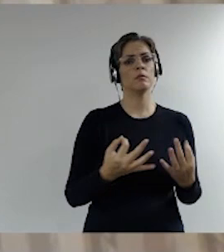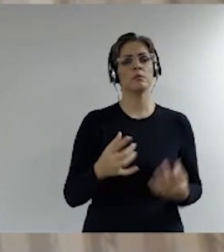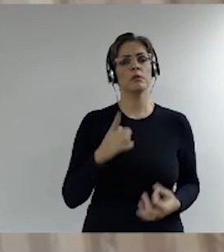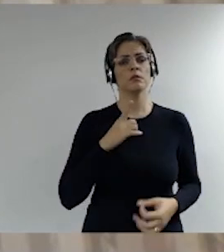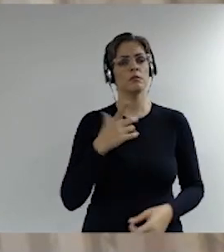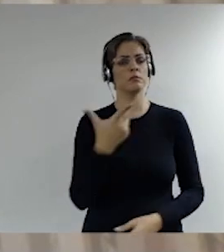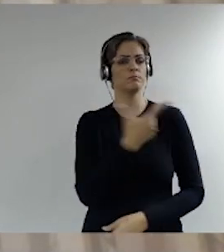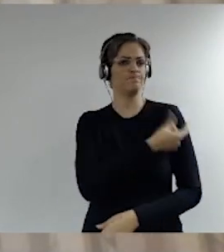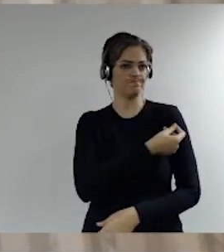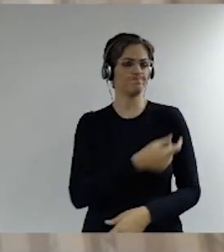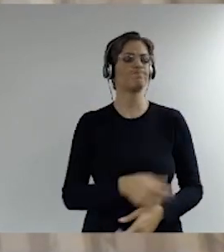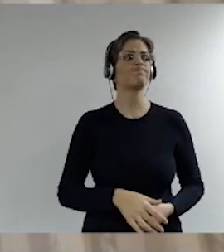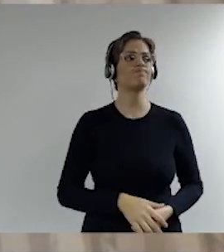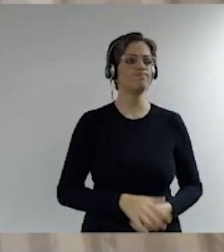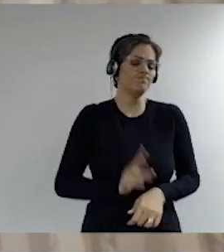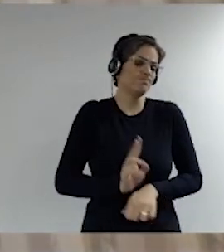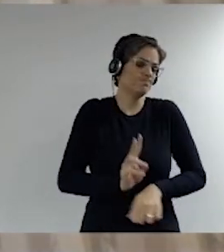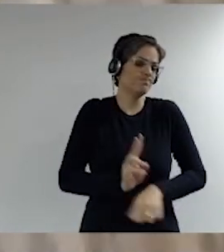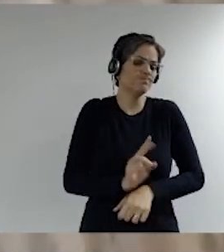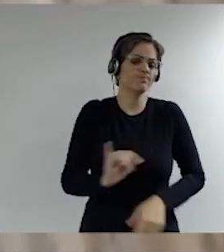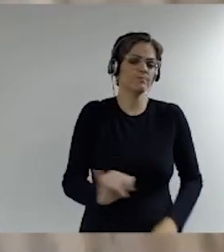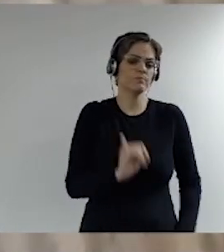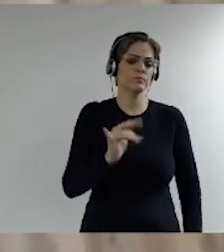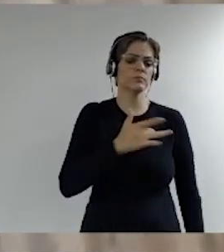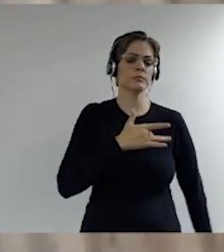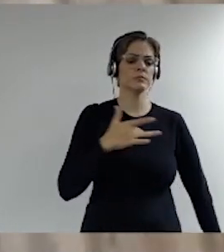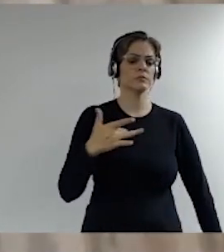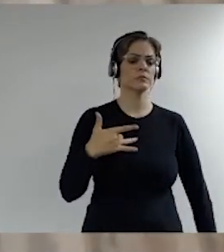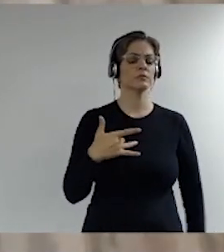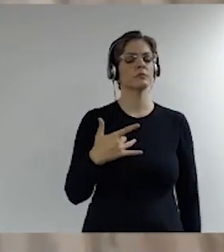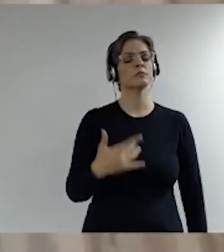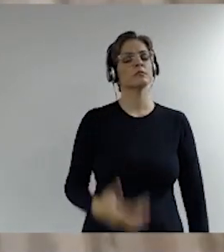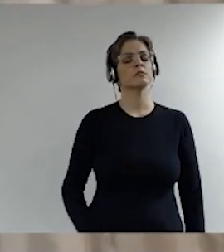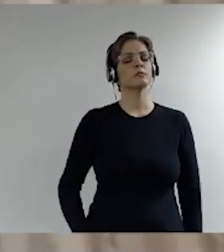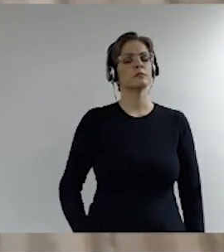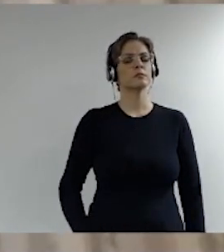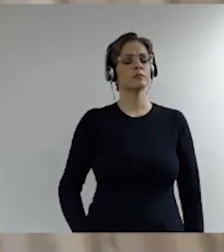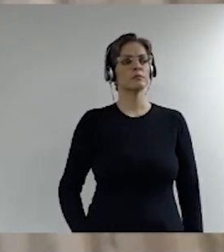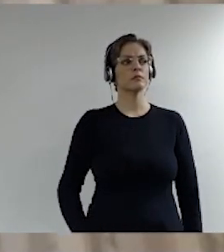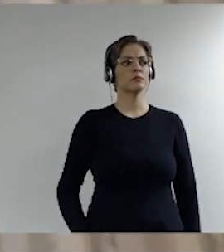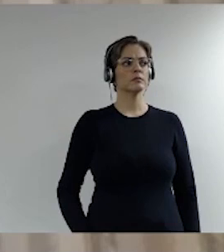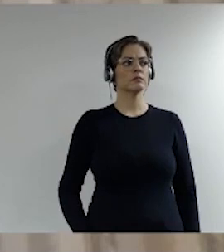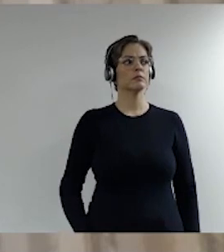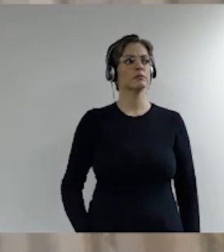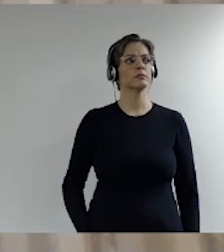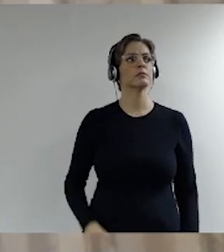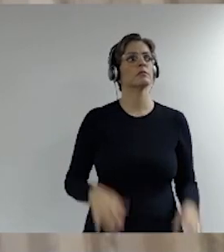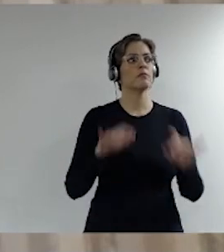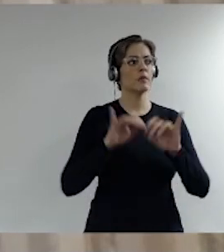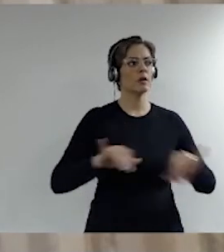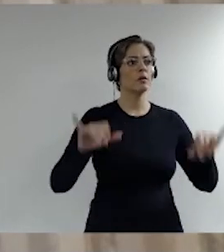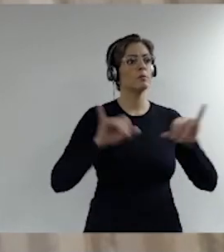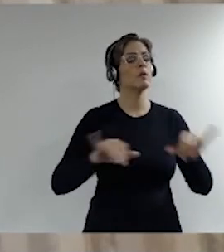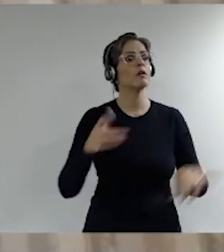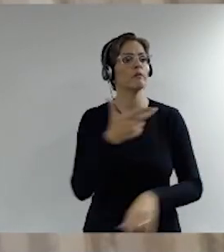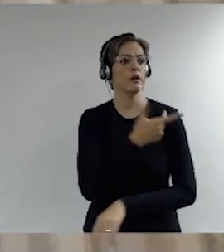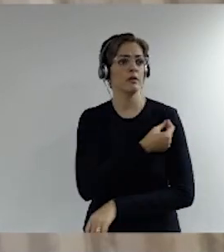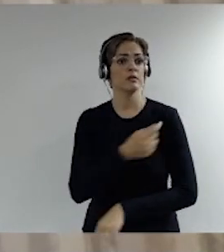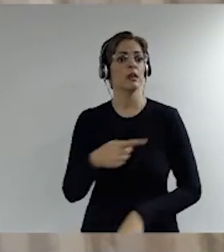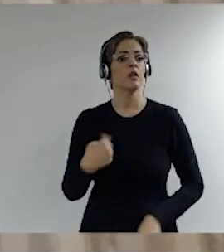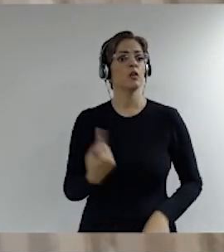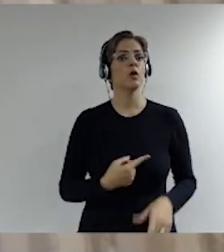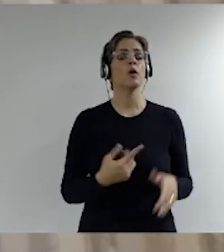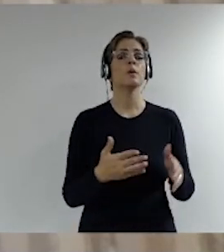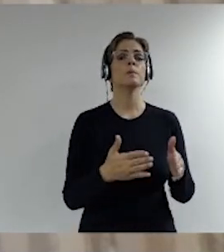e fizemos algo também muito interessante. Na campanha da vacinação, nós solicitamos àqueles que estivessem lá